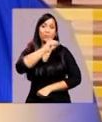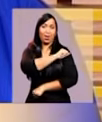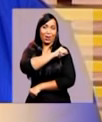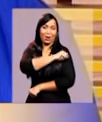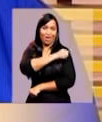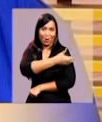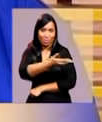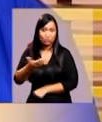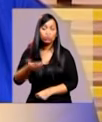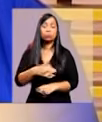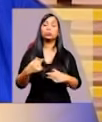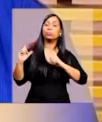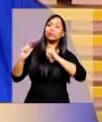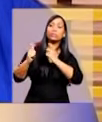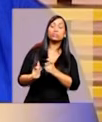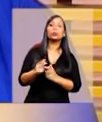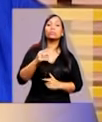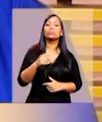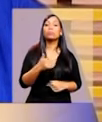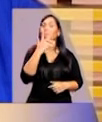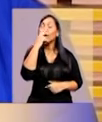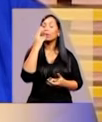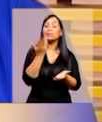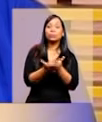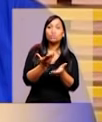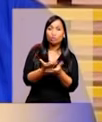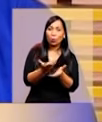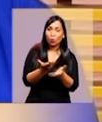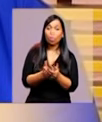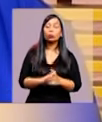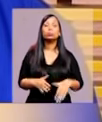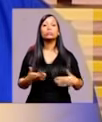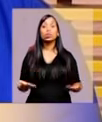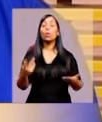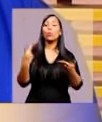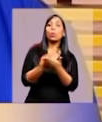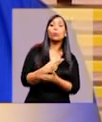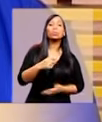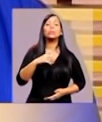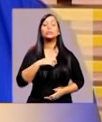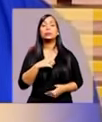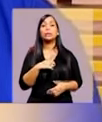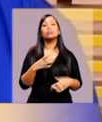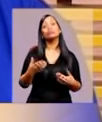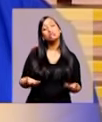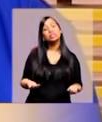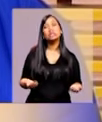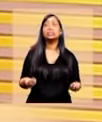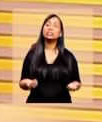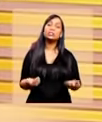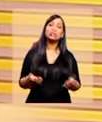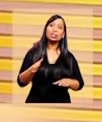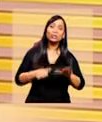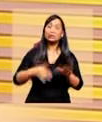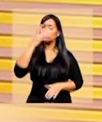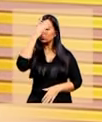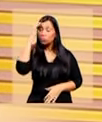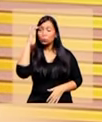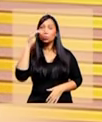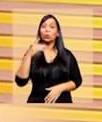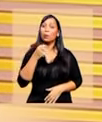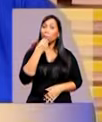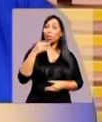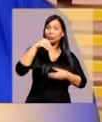Quase todas as tradições budistas têm muito cara de escola. E o que acaba acontecendo, e que muitas vezes os